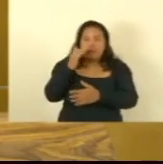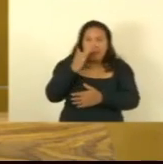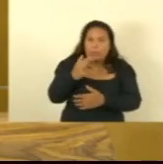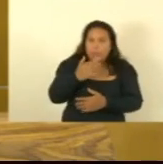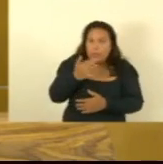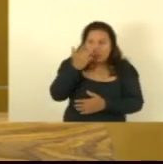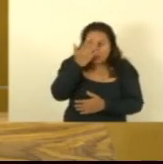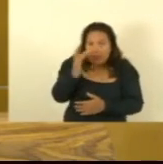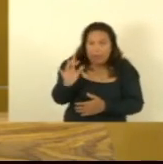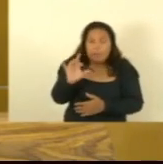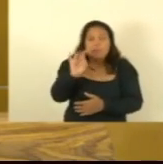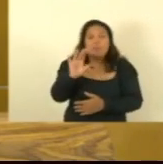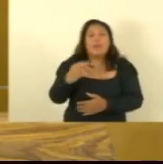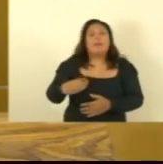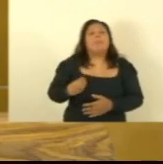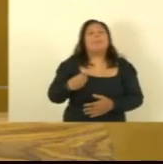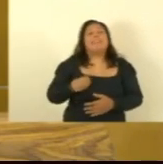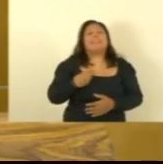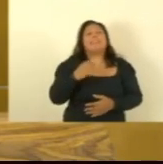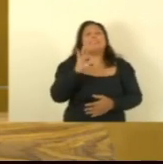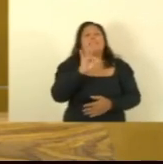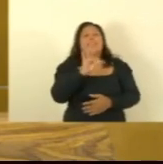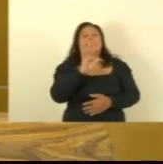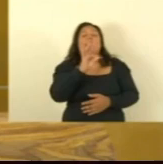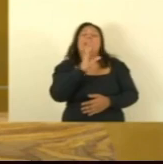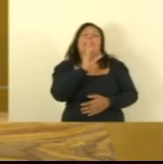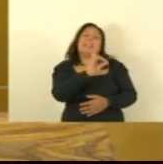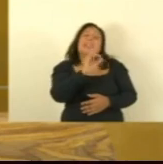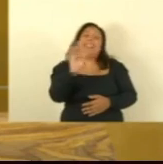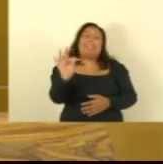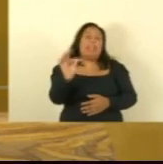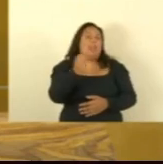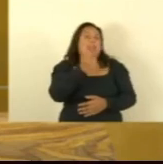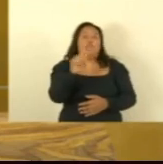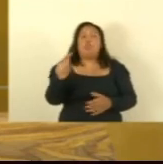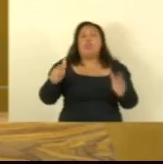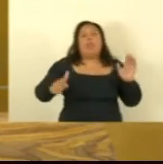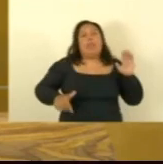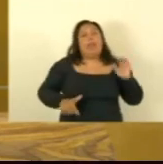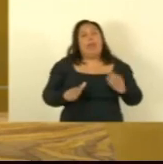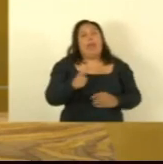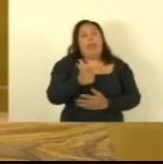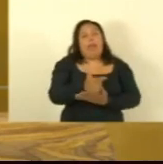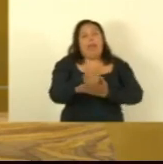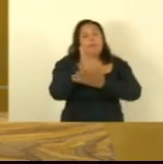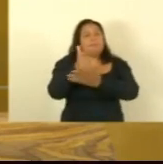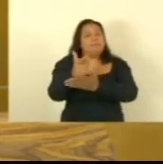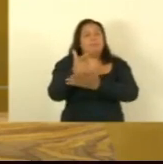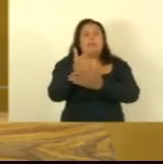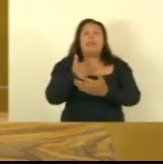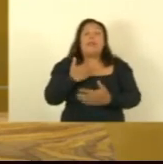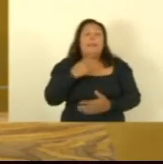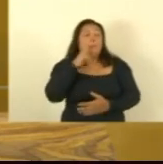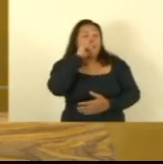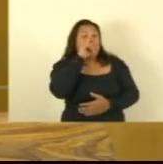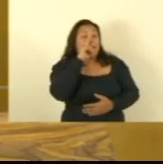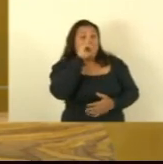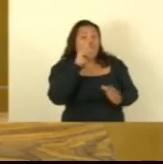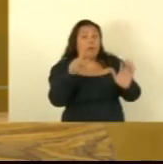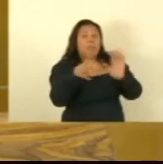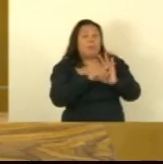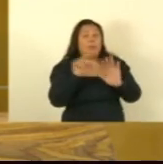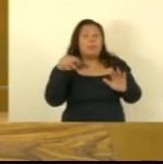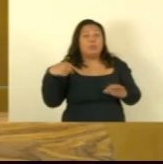a presença de DTs desarmados para fazer escolta, colocando em risco, inclusive, a vida